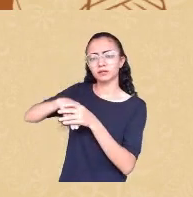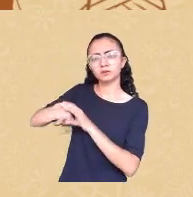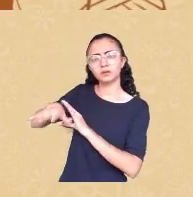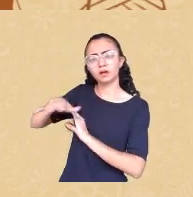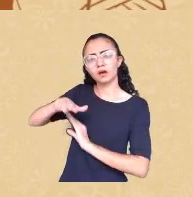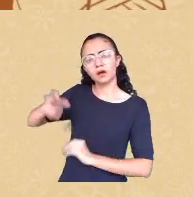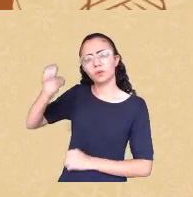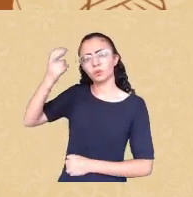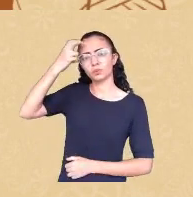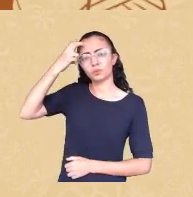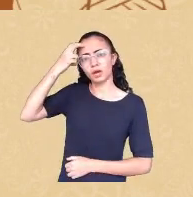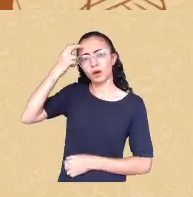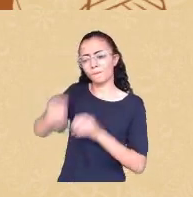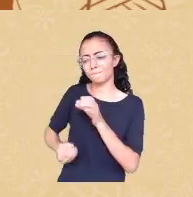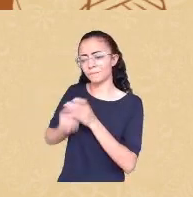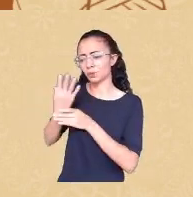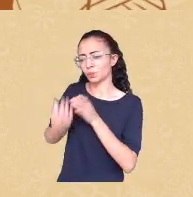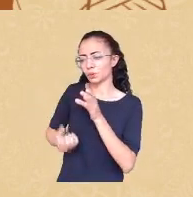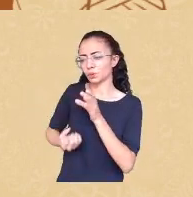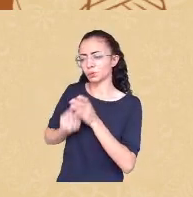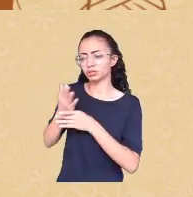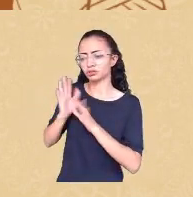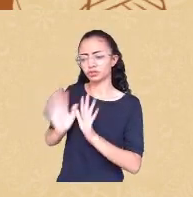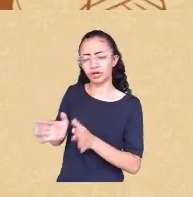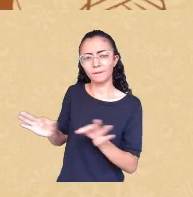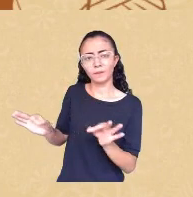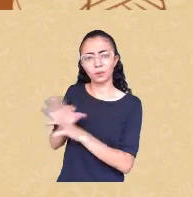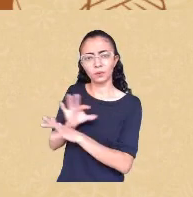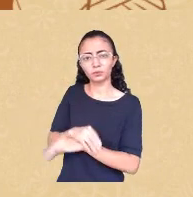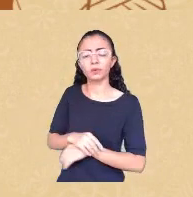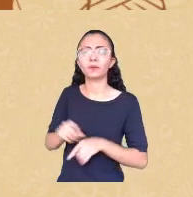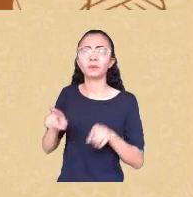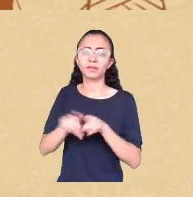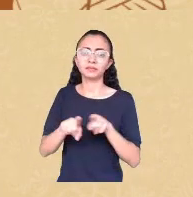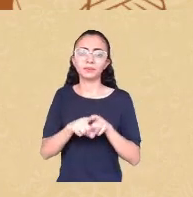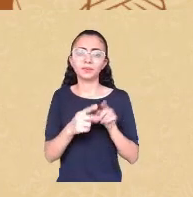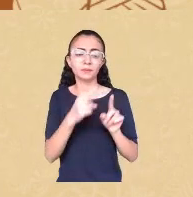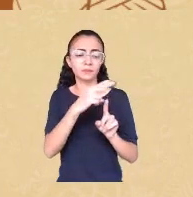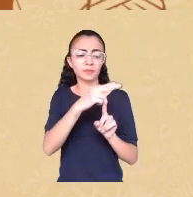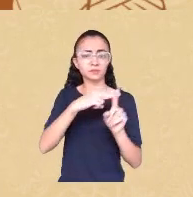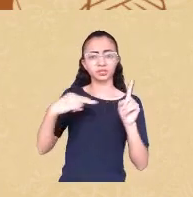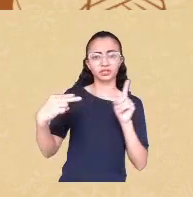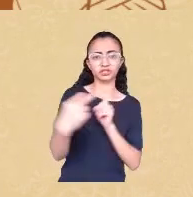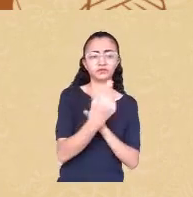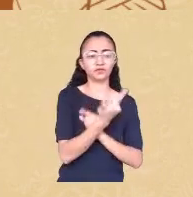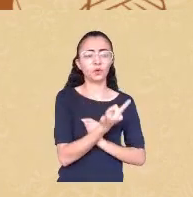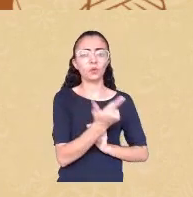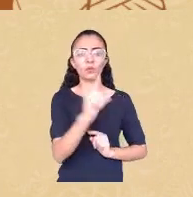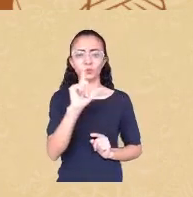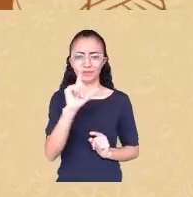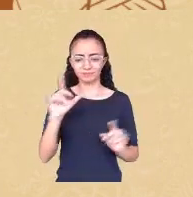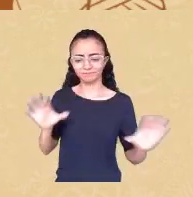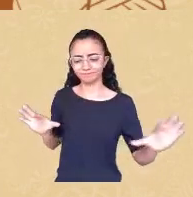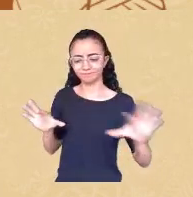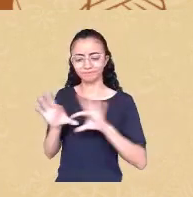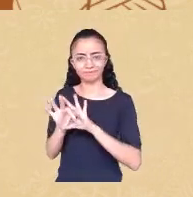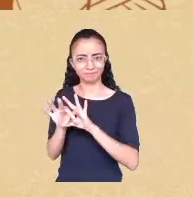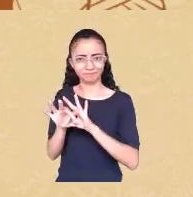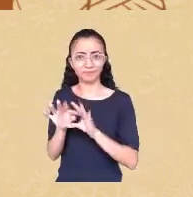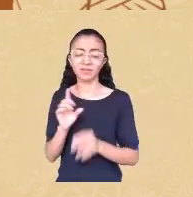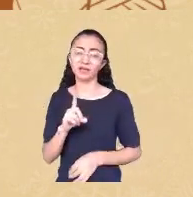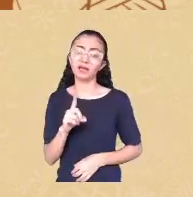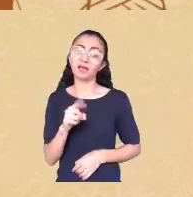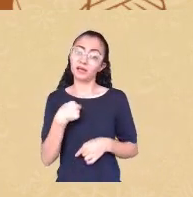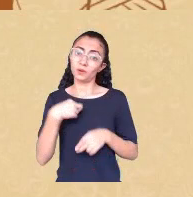lindo, mas para trazer outras visões. Tá? Vamos ver se a gente... Espero que a gente aproveite bem aqui